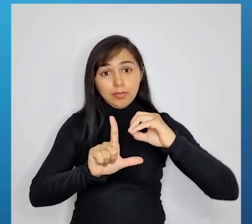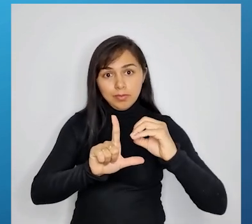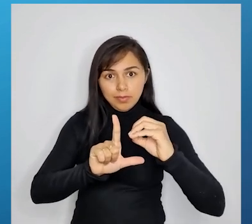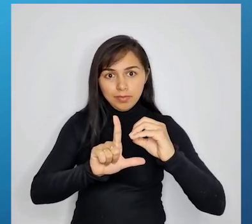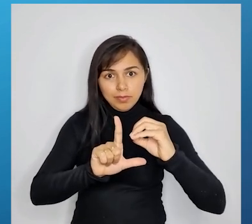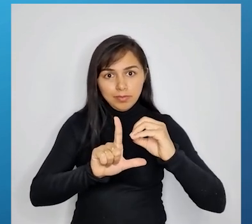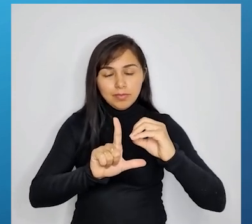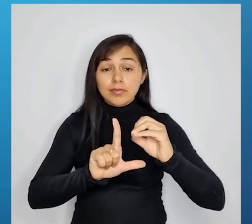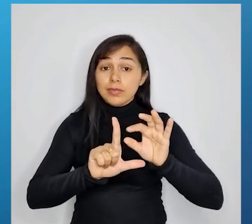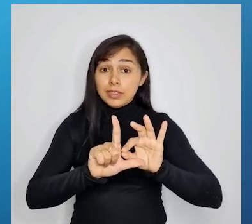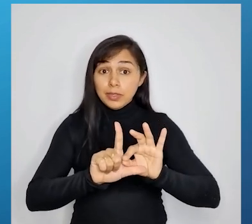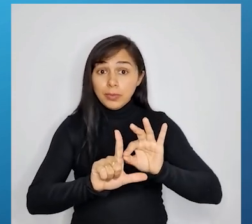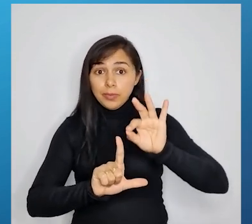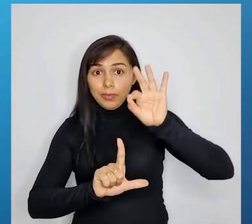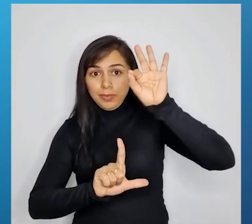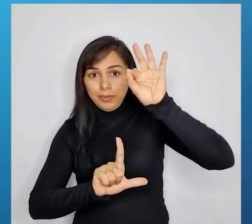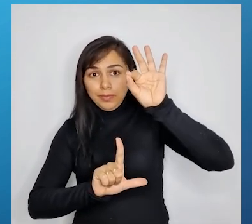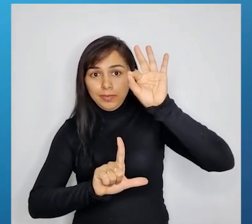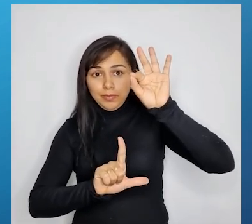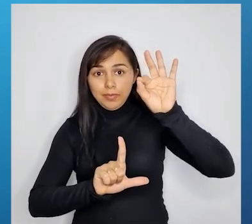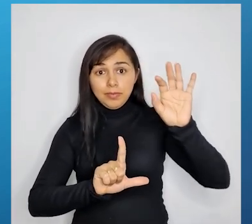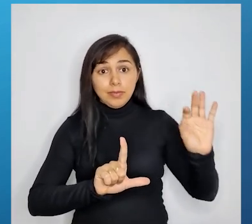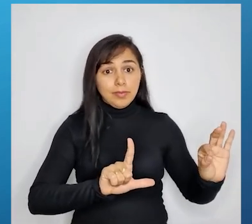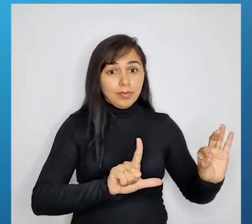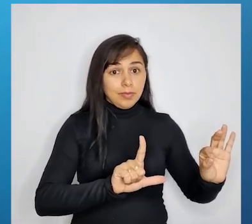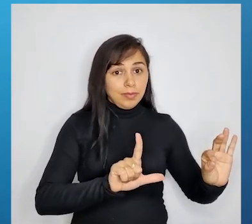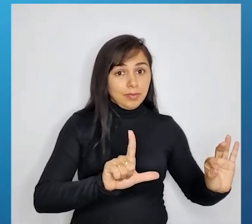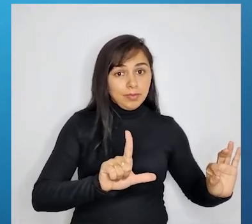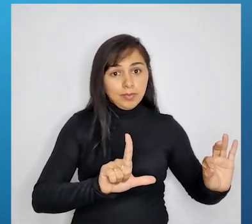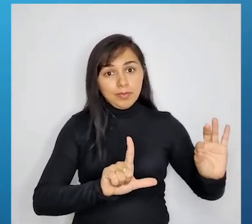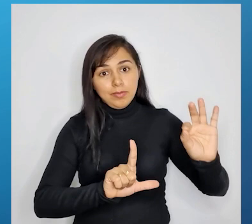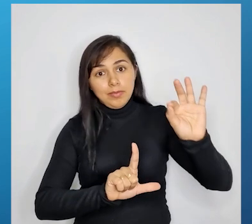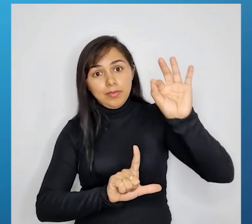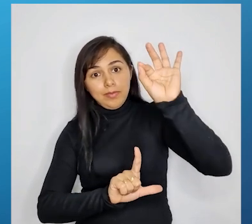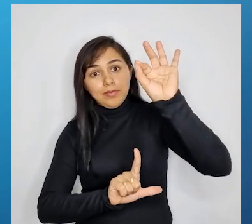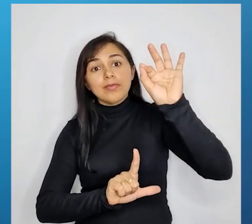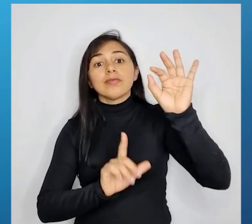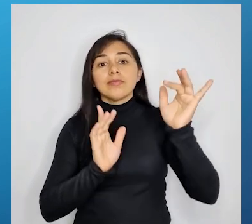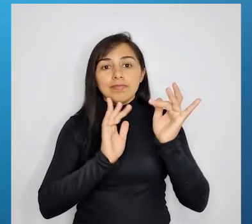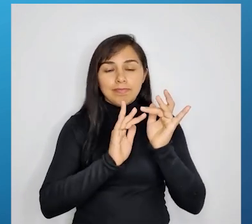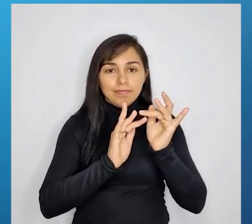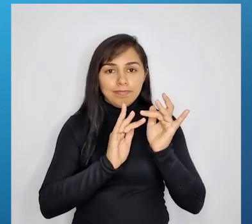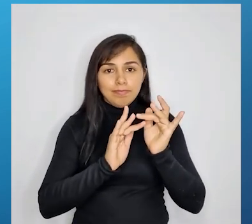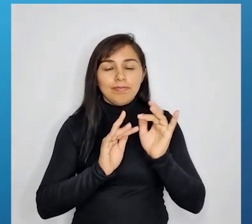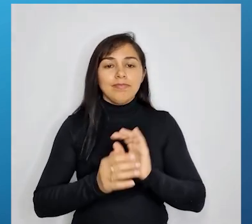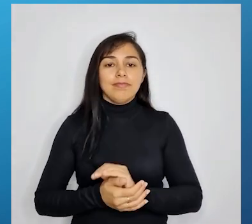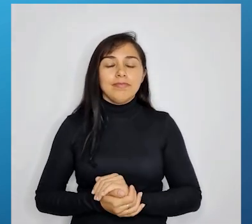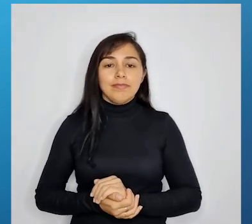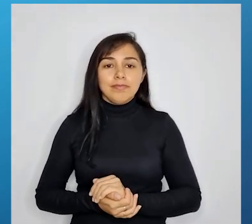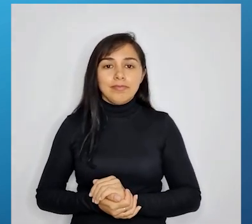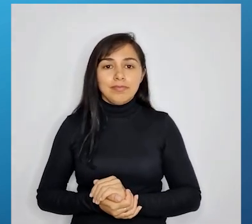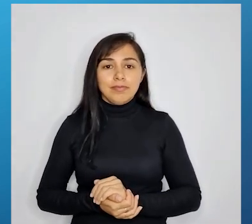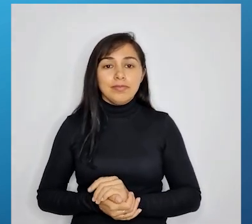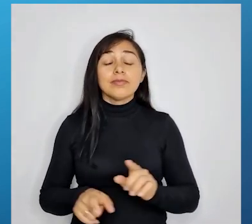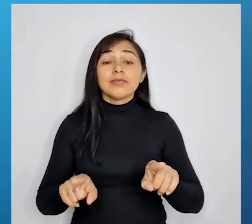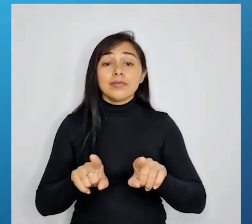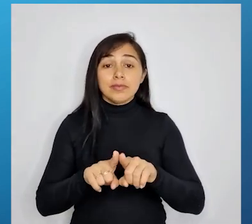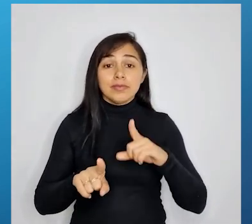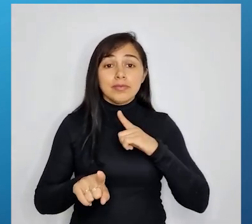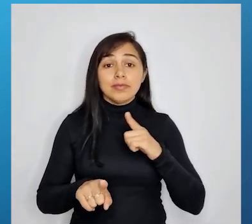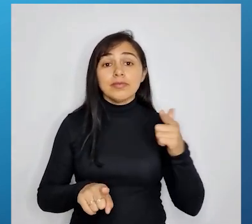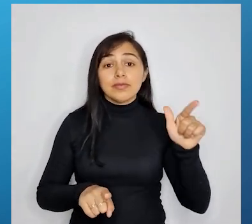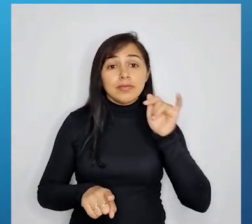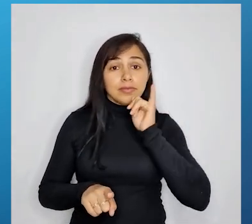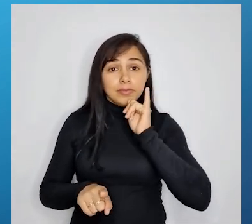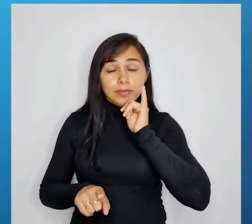Então, se isso acontecer, ele é um trapézio retângulo. E outro que a gente tem que